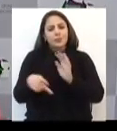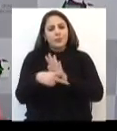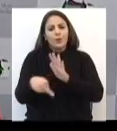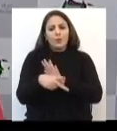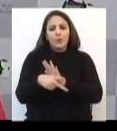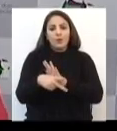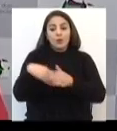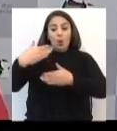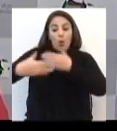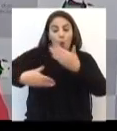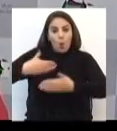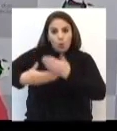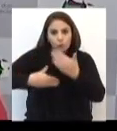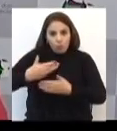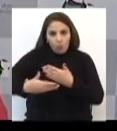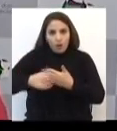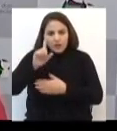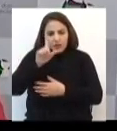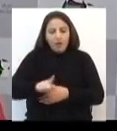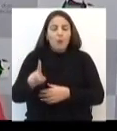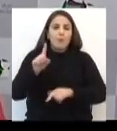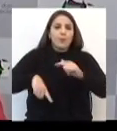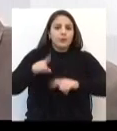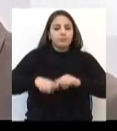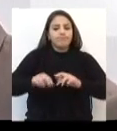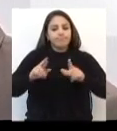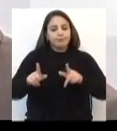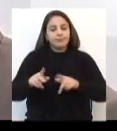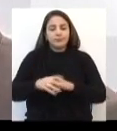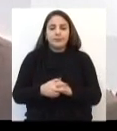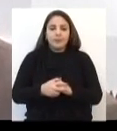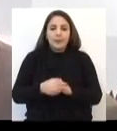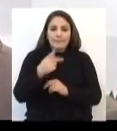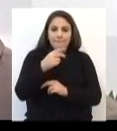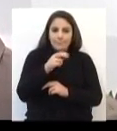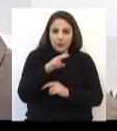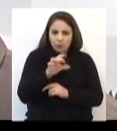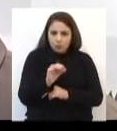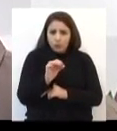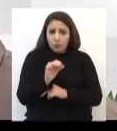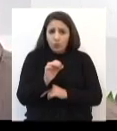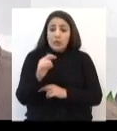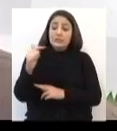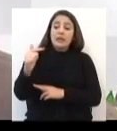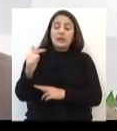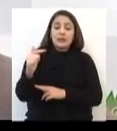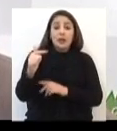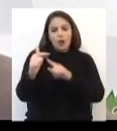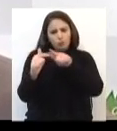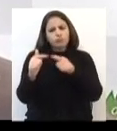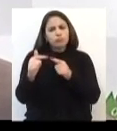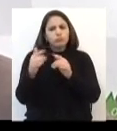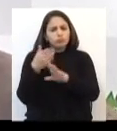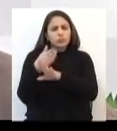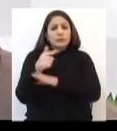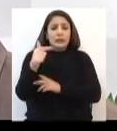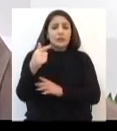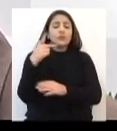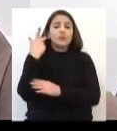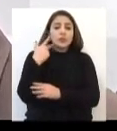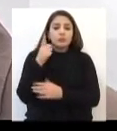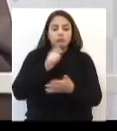qualidade daquilo que foi colocado ali no canteiro. Paulo Pontual foi um dos 7 vereadores que na época assinaram o pedido